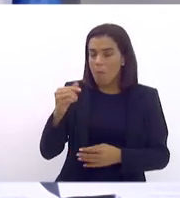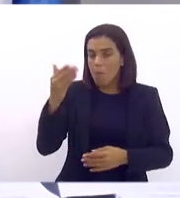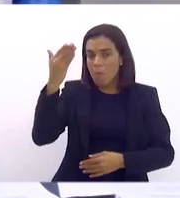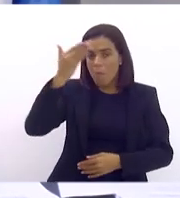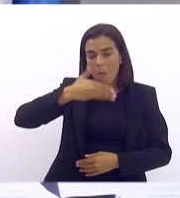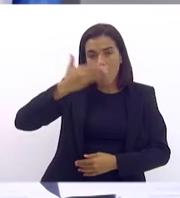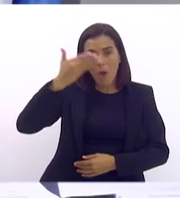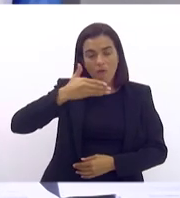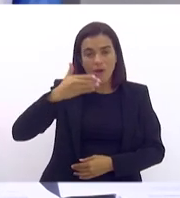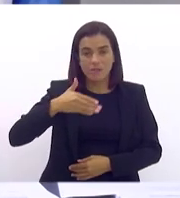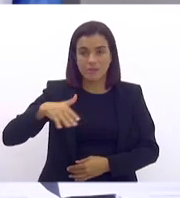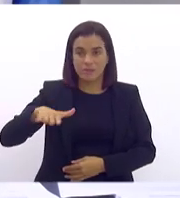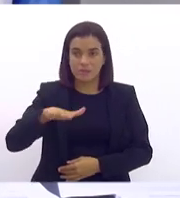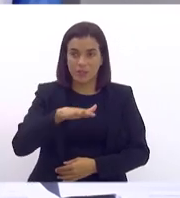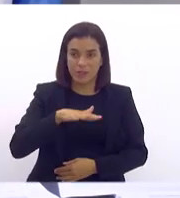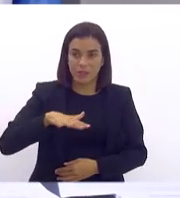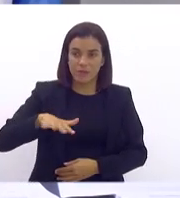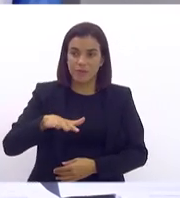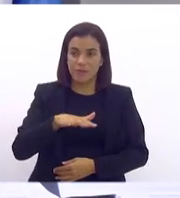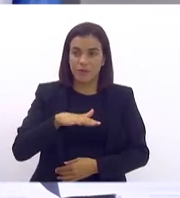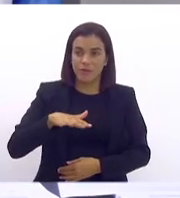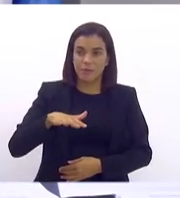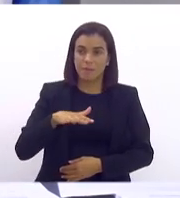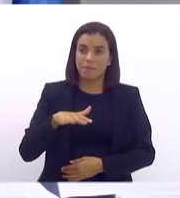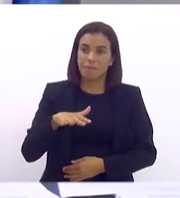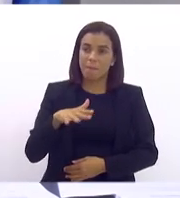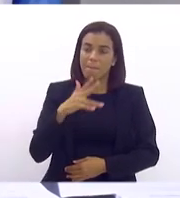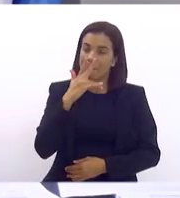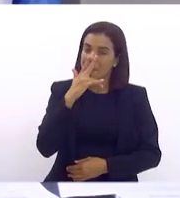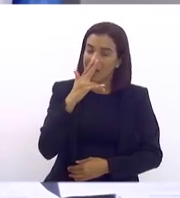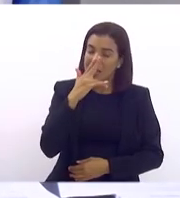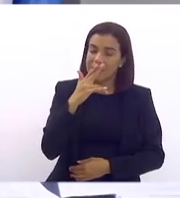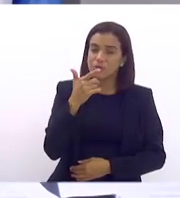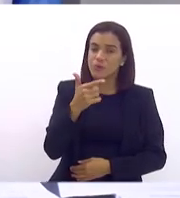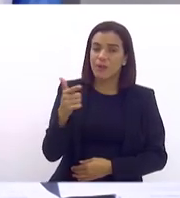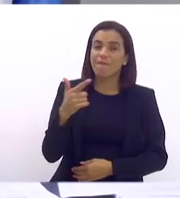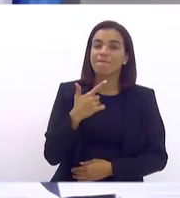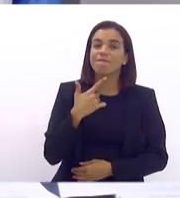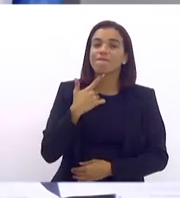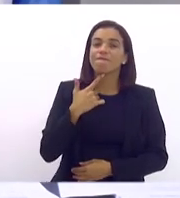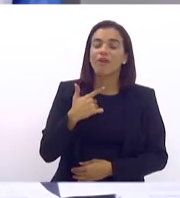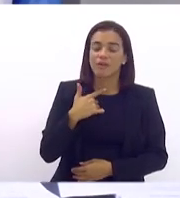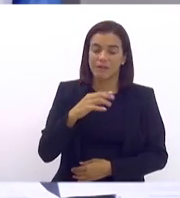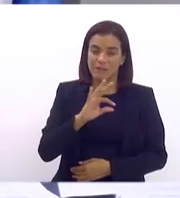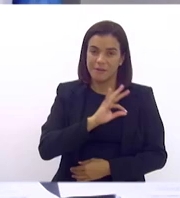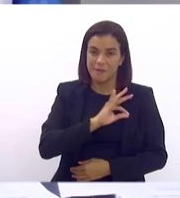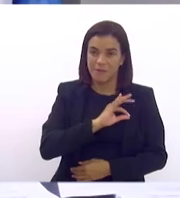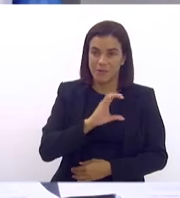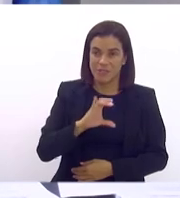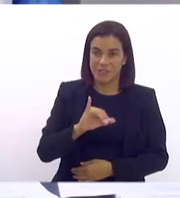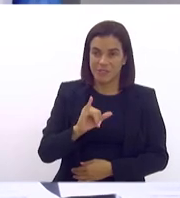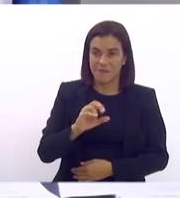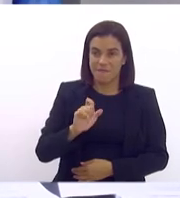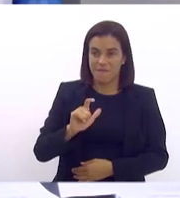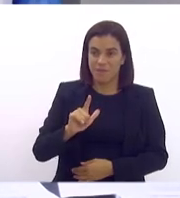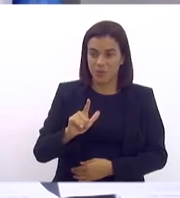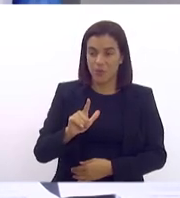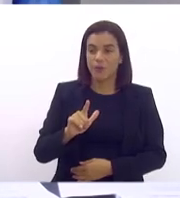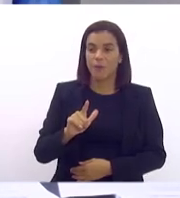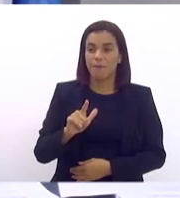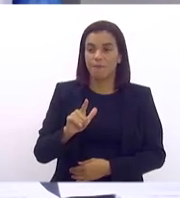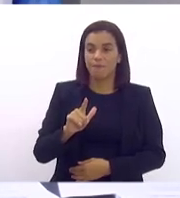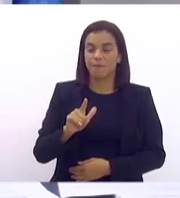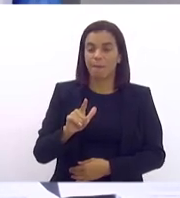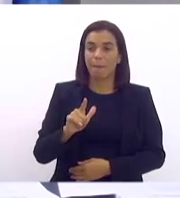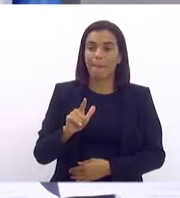mas existe tecnicamente uma vontade da Polícia Civil em fazer, isso foi apresentado aqui